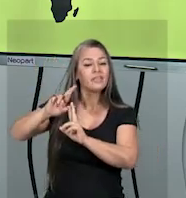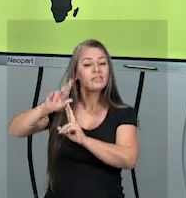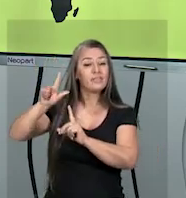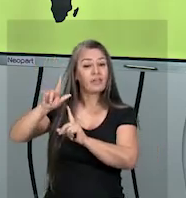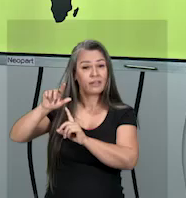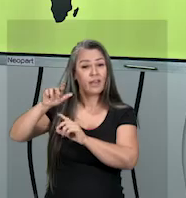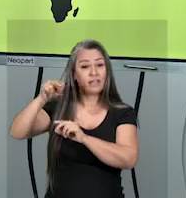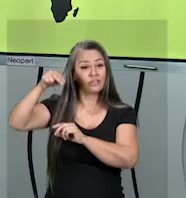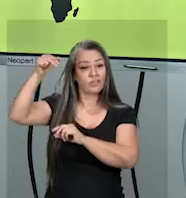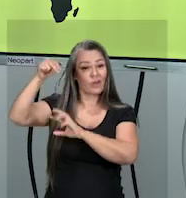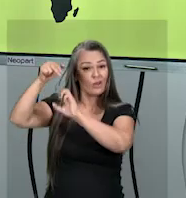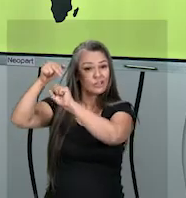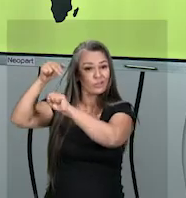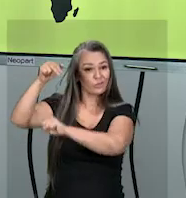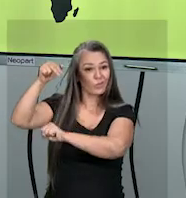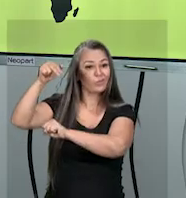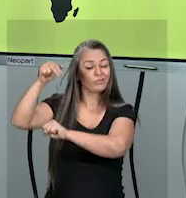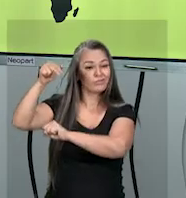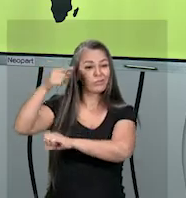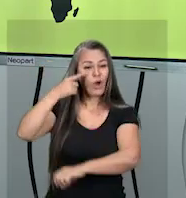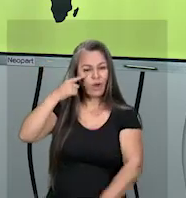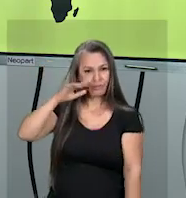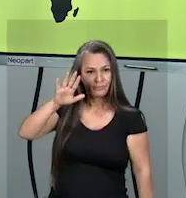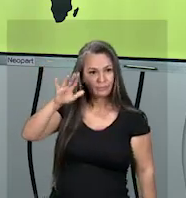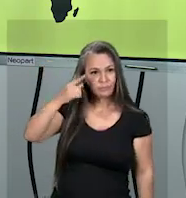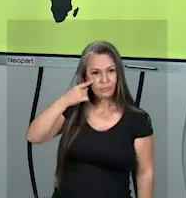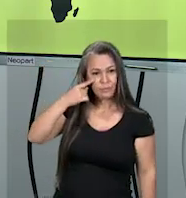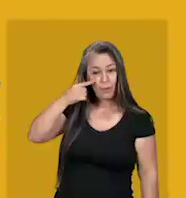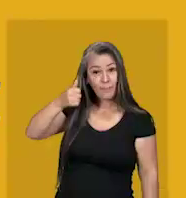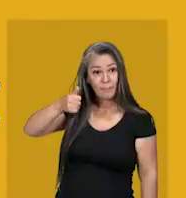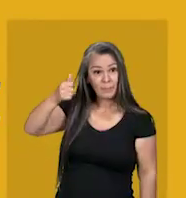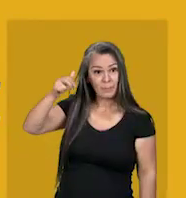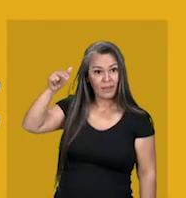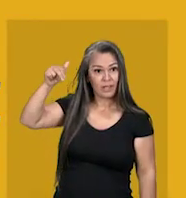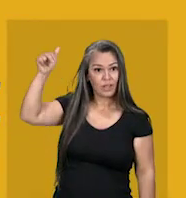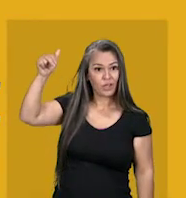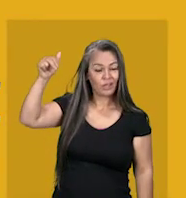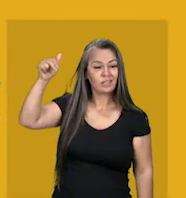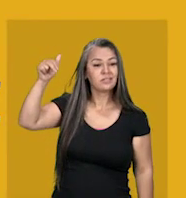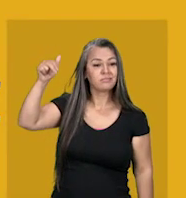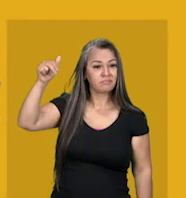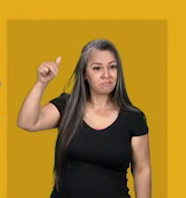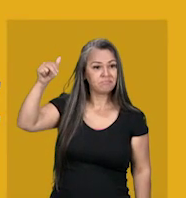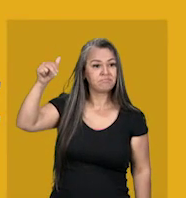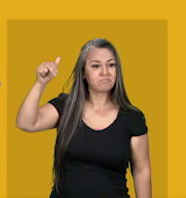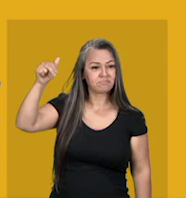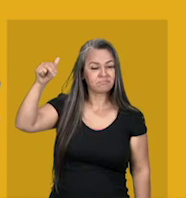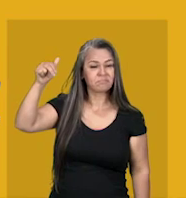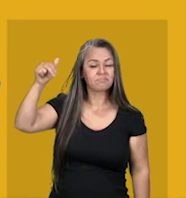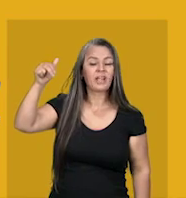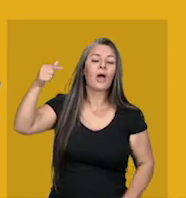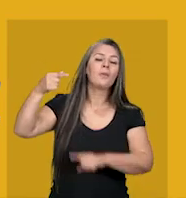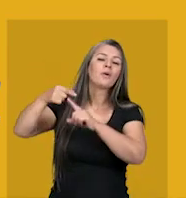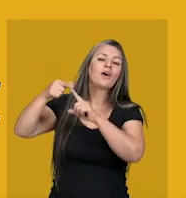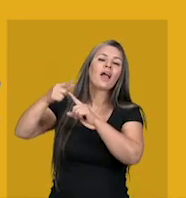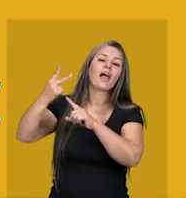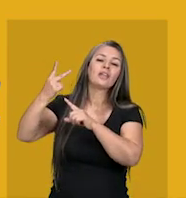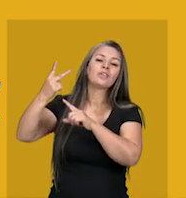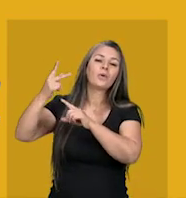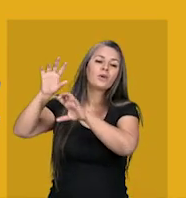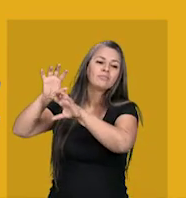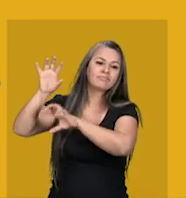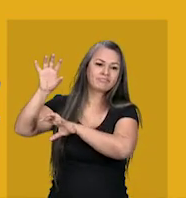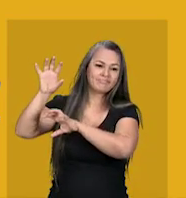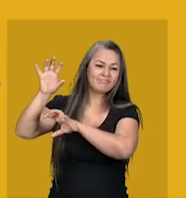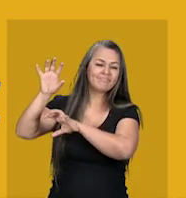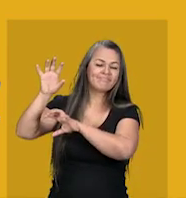africano. Então nós temos a primeira aí, que é a parte norte, a primeira divisão, né, essas duas grandes regionalizações dela, porque a África